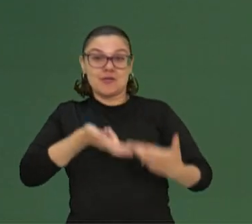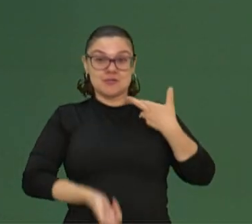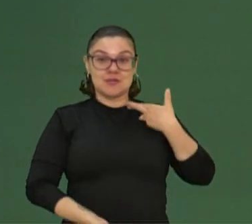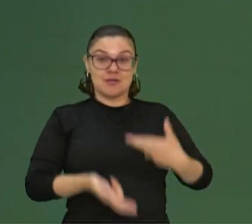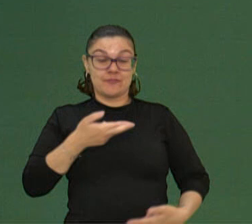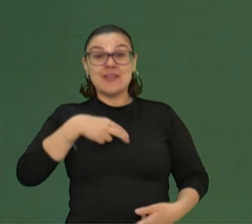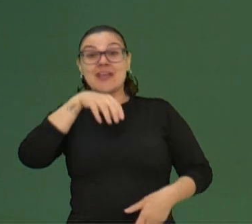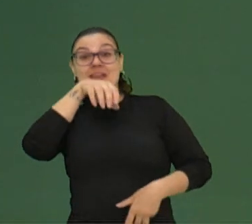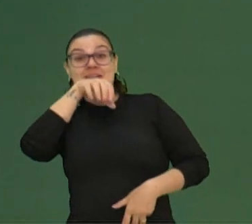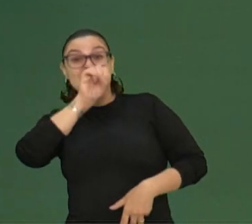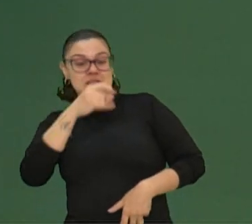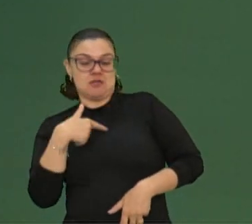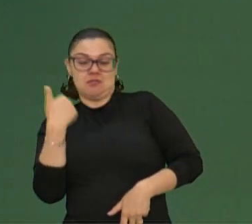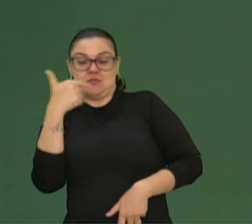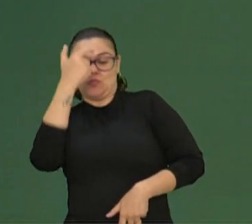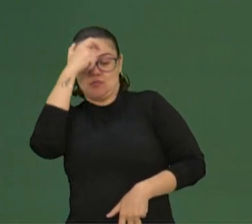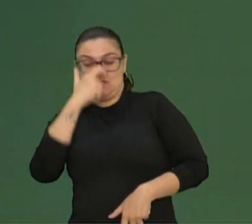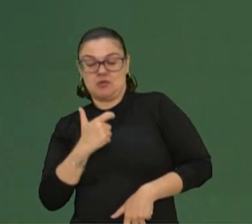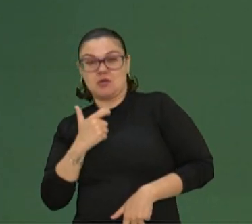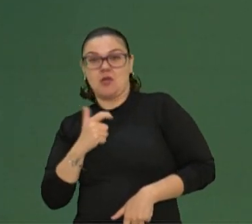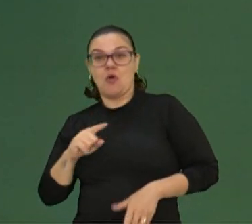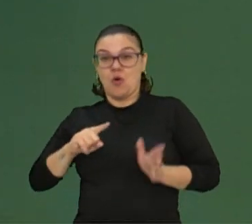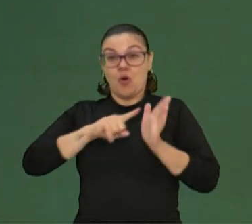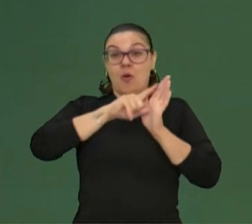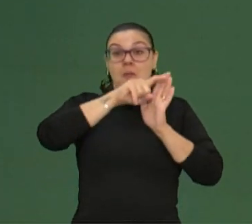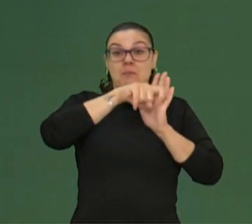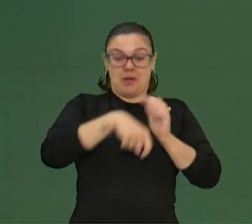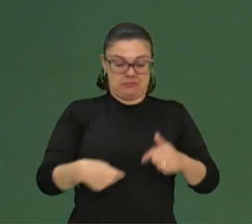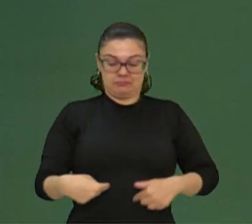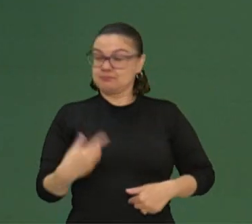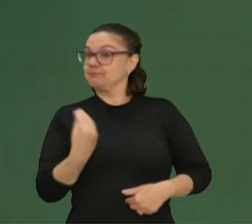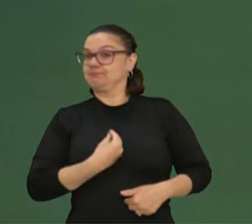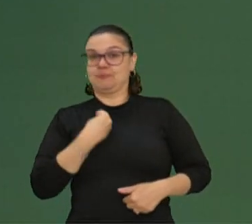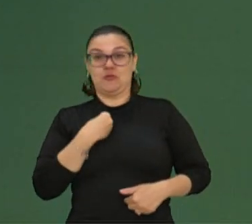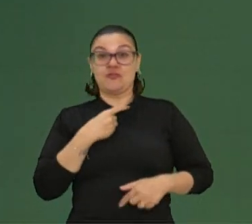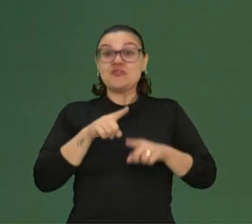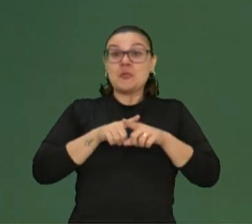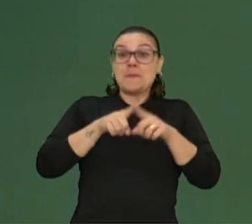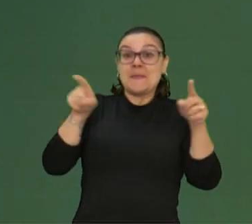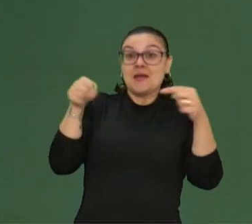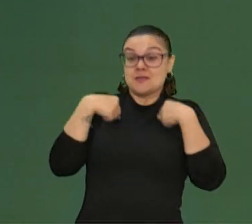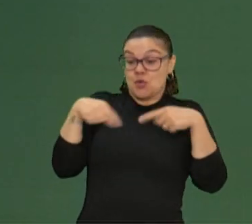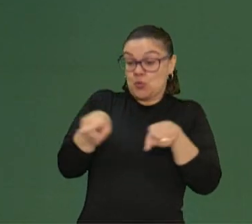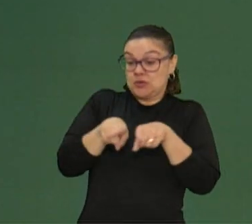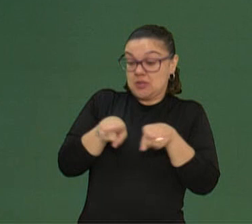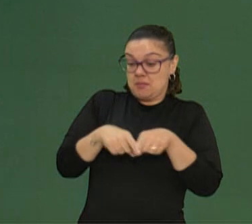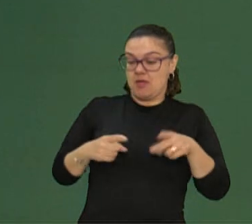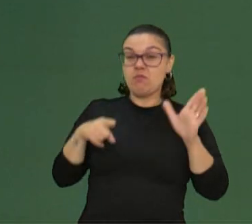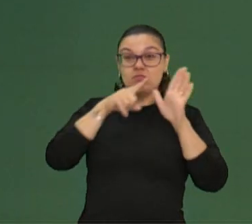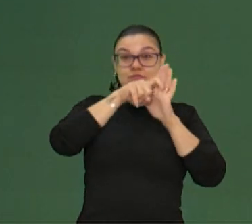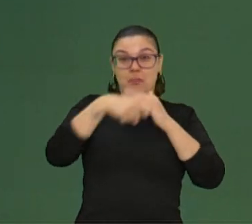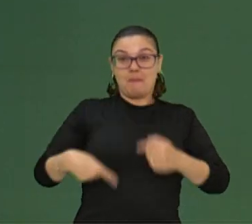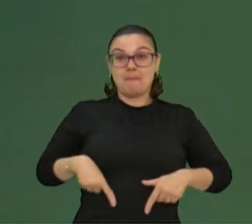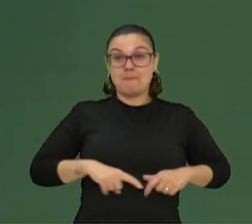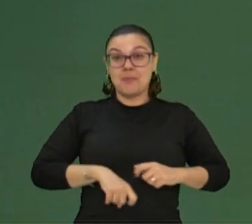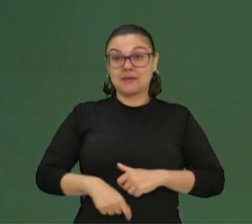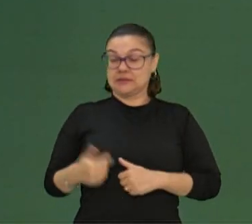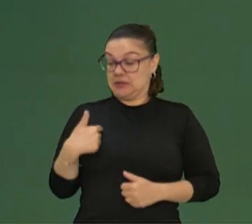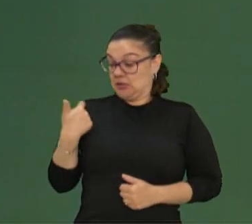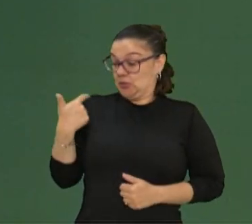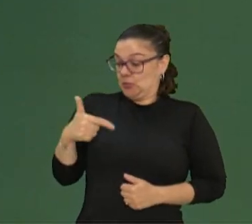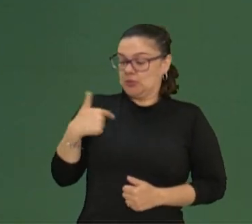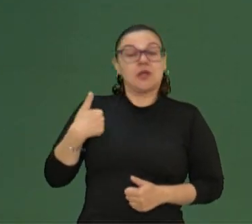eu, essas bactérias não sobrevivem, e eu sem elas também não sobrevivo. Essas relações obrigatórias chamamos de